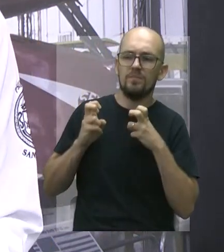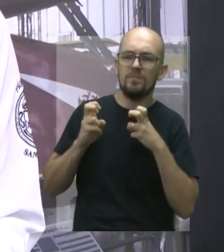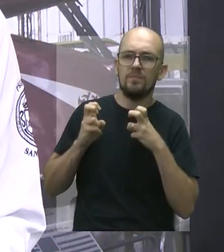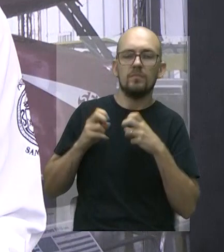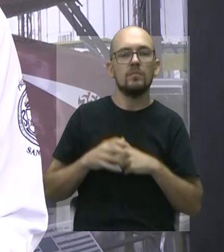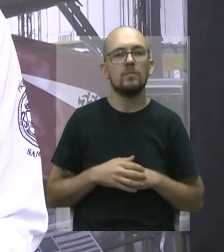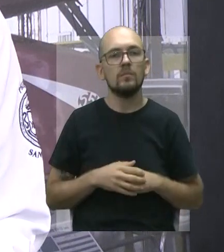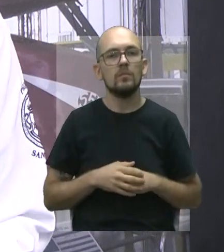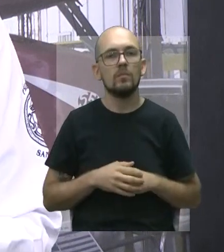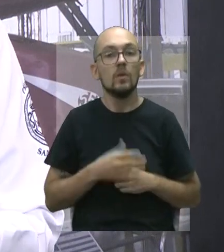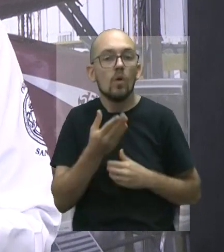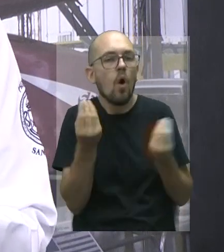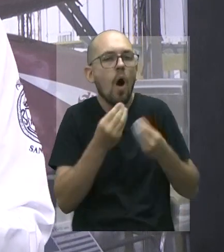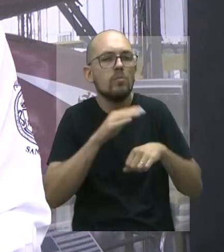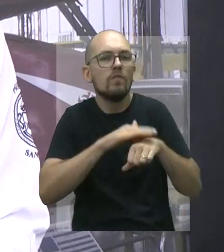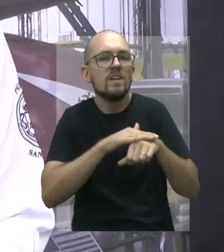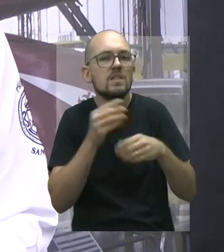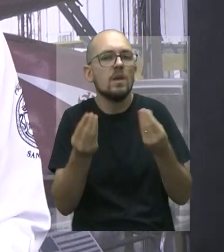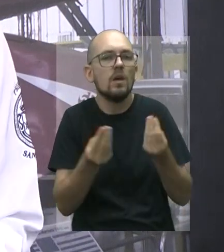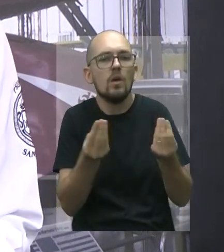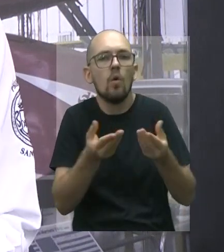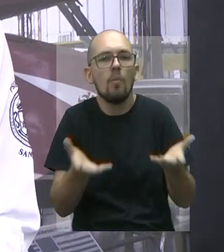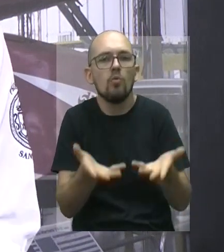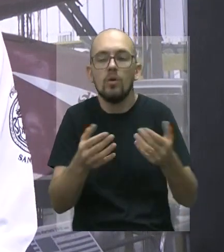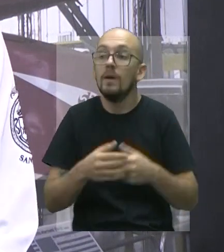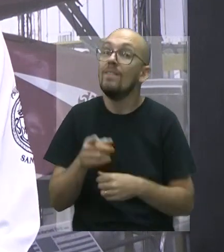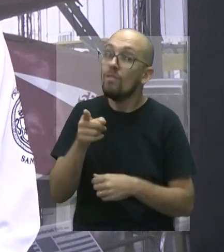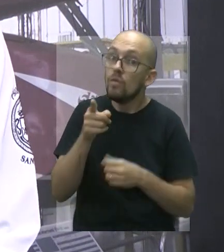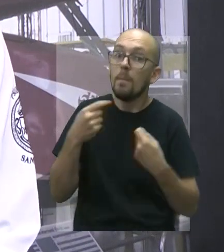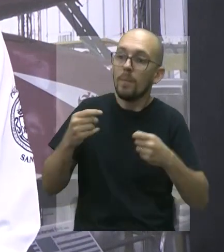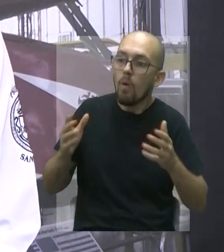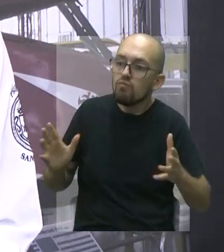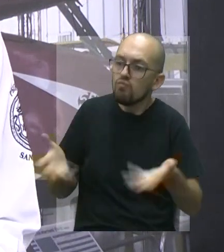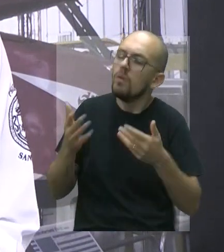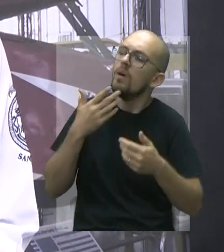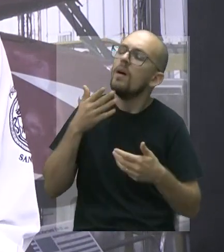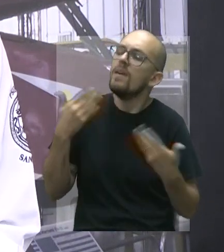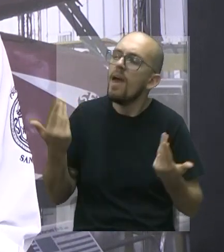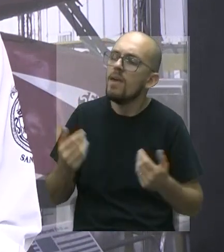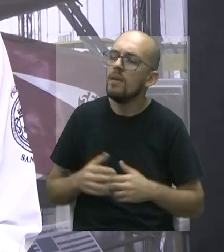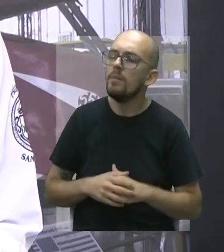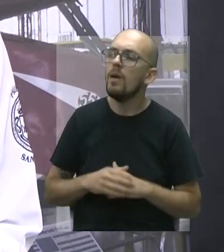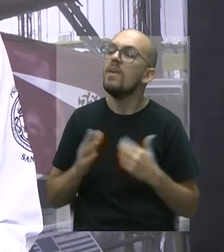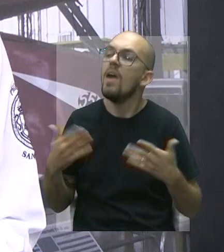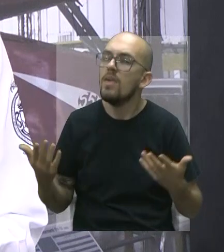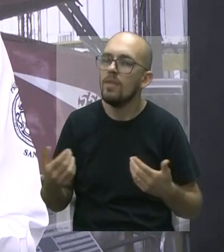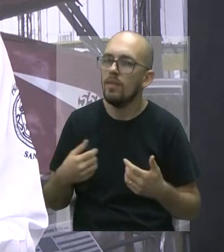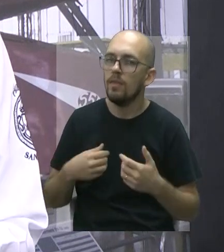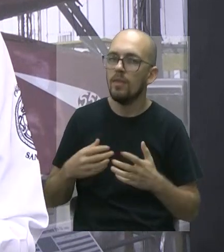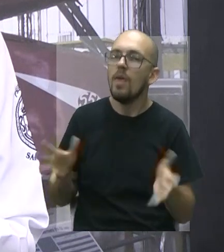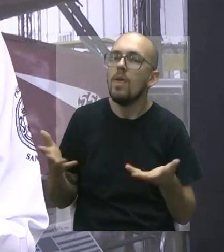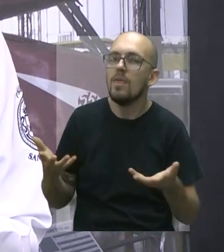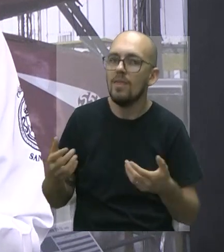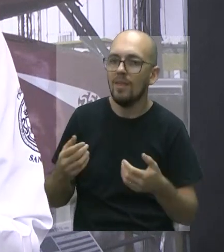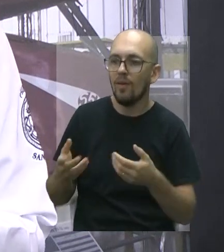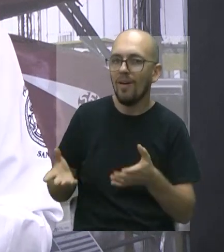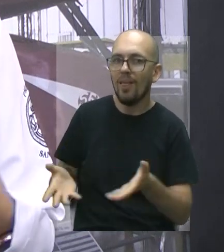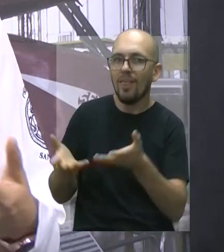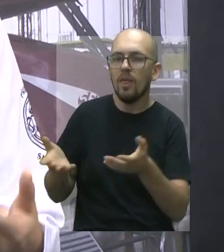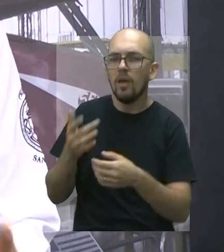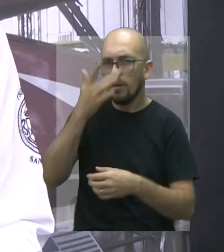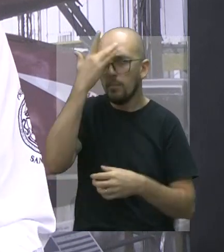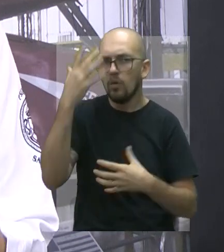ouvinte deve fazer? Isso, estimular para que essa pessoa fale um pouco mais. Isso é importante. Porque daí a pessoa se